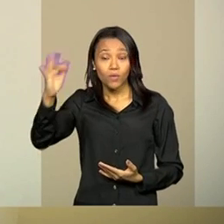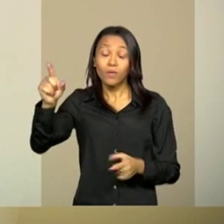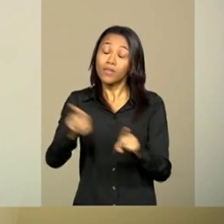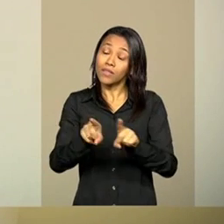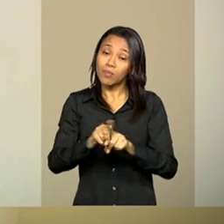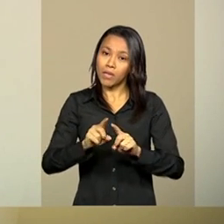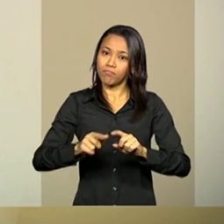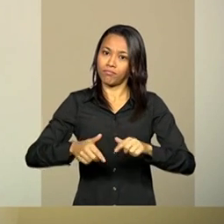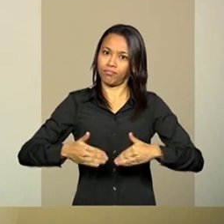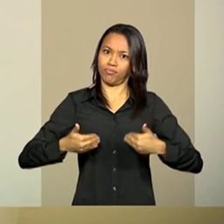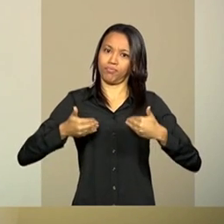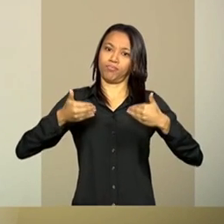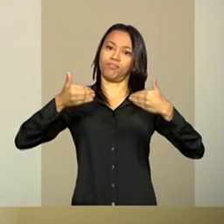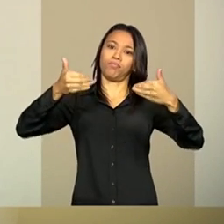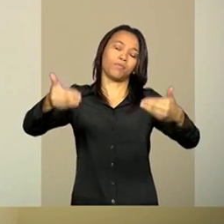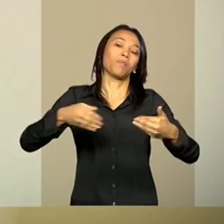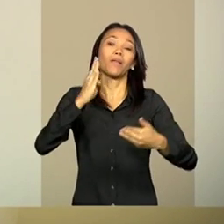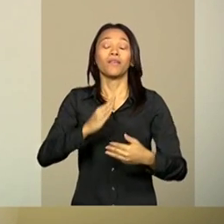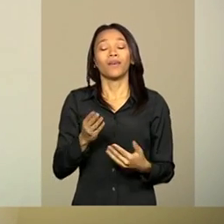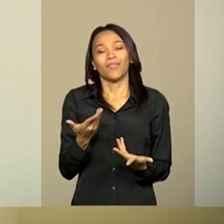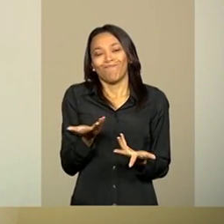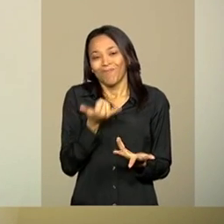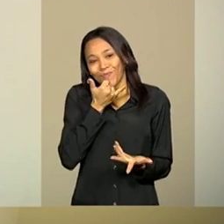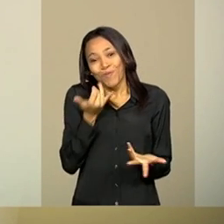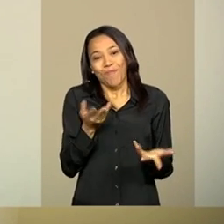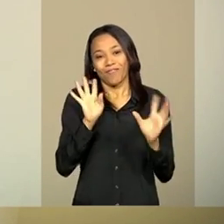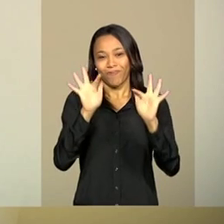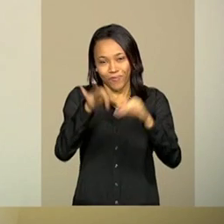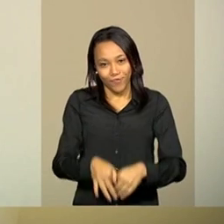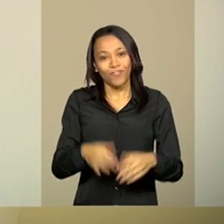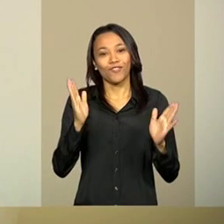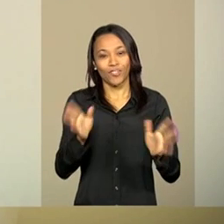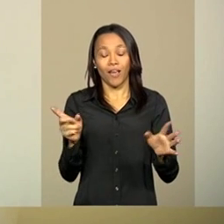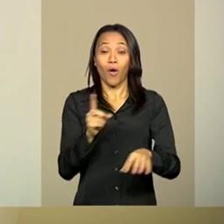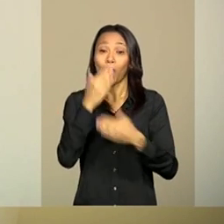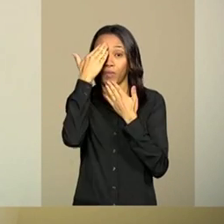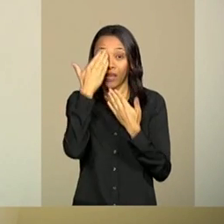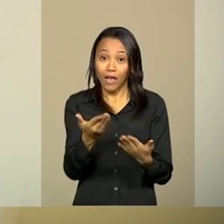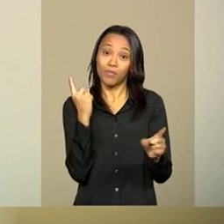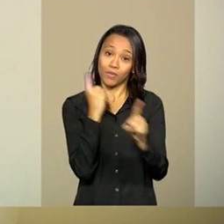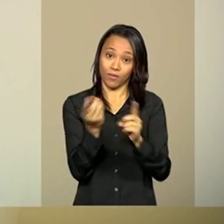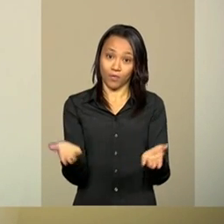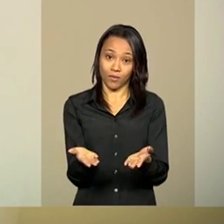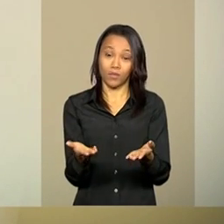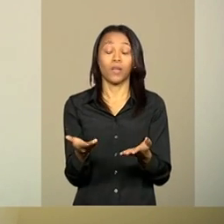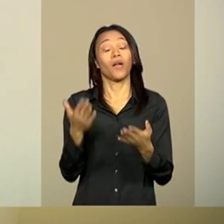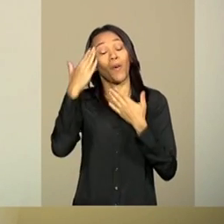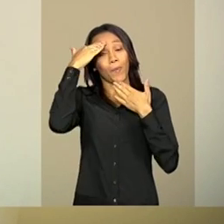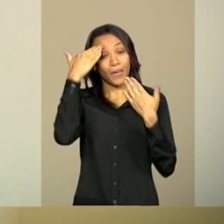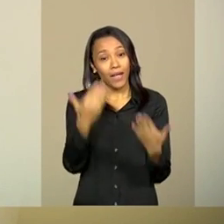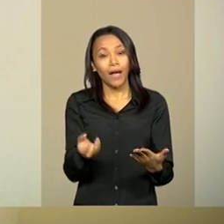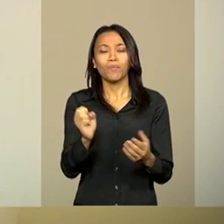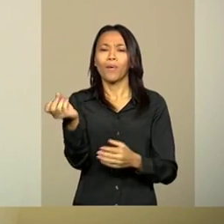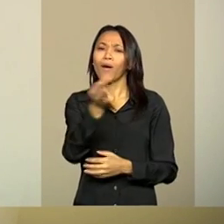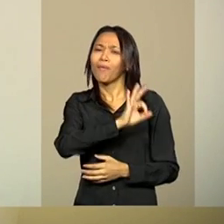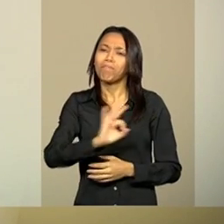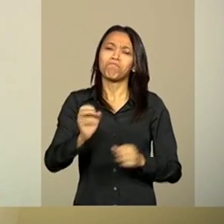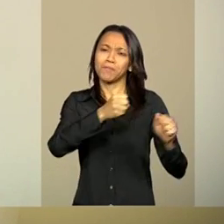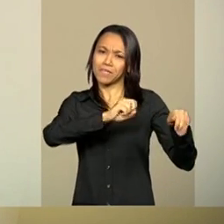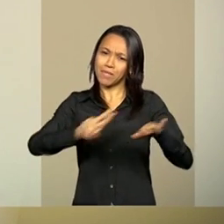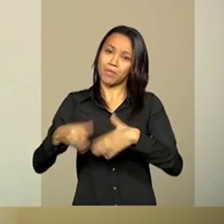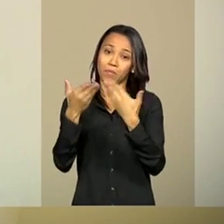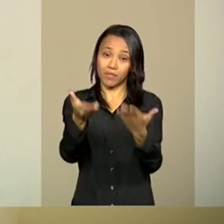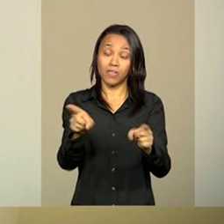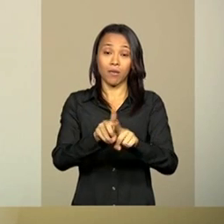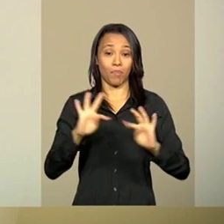junto com o brasil apresenta infelizmente o nosso tempo chegou enfim obrigado por mais esse café obrigada luciano uma ótima semana pra